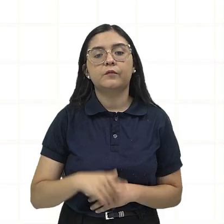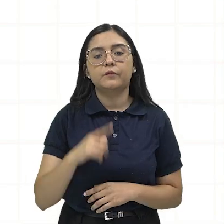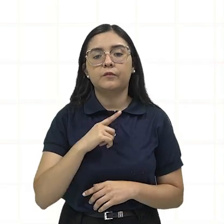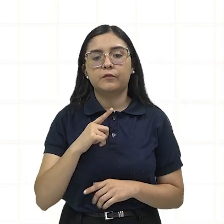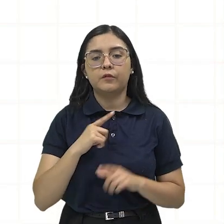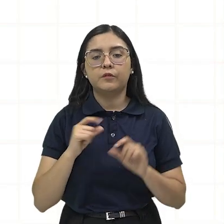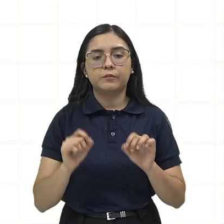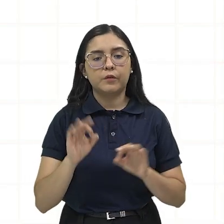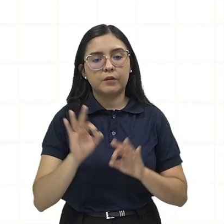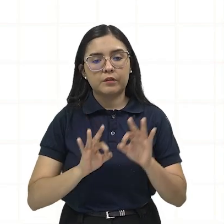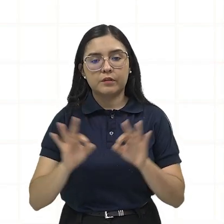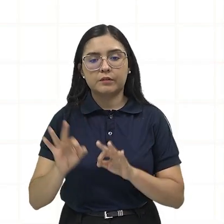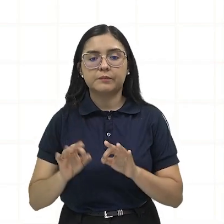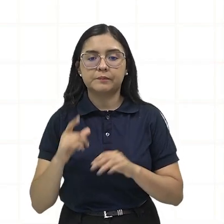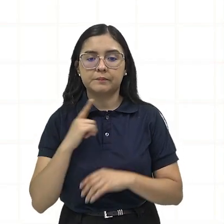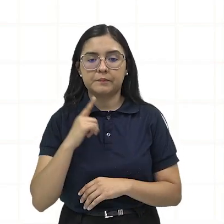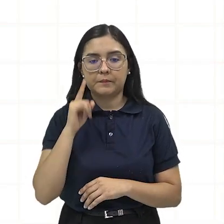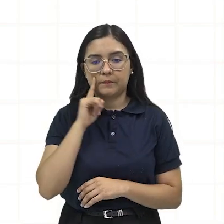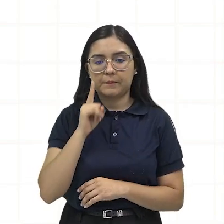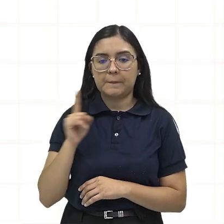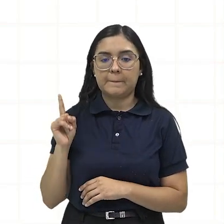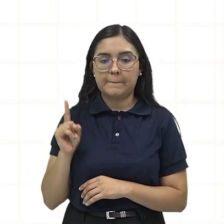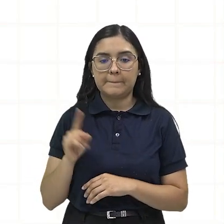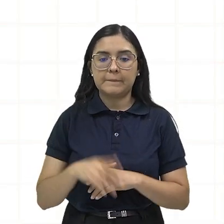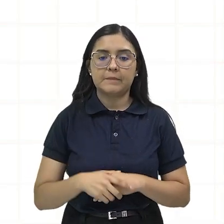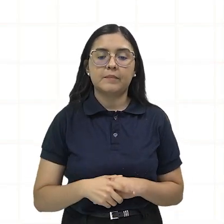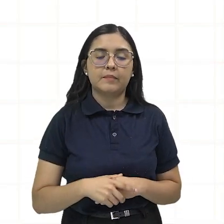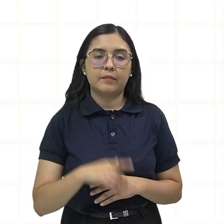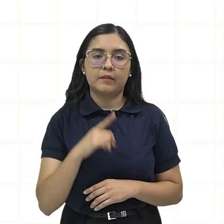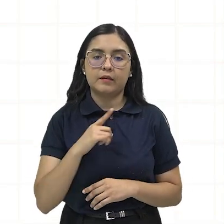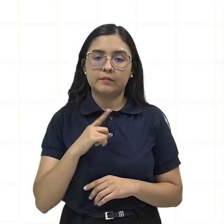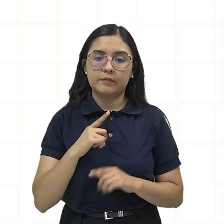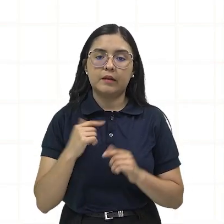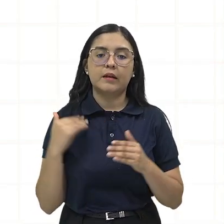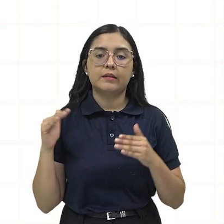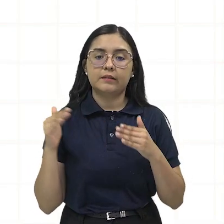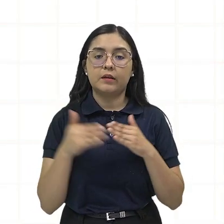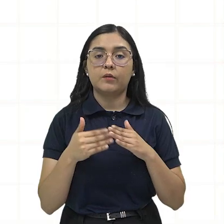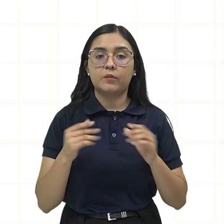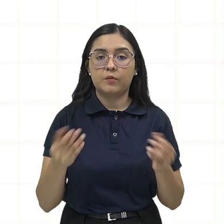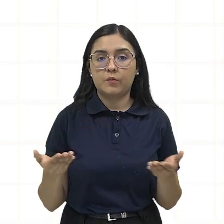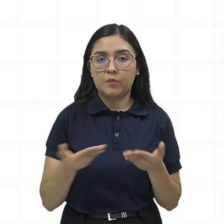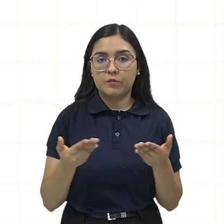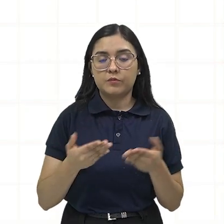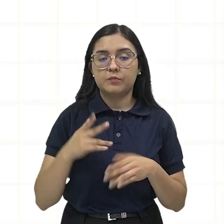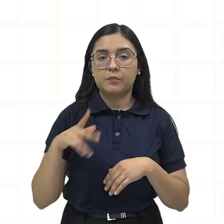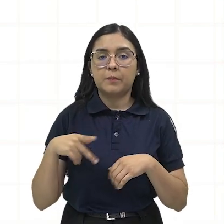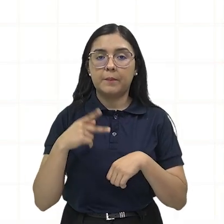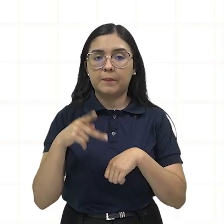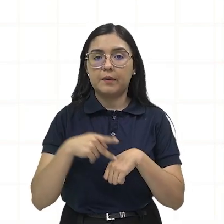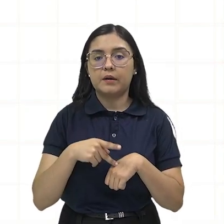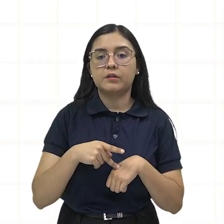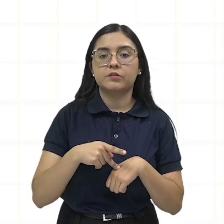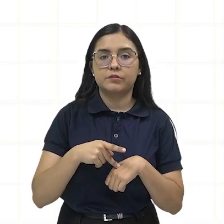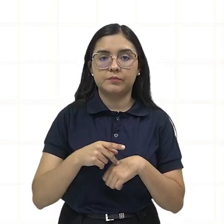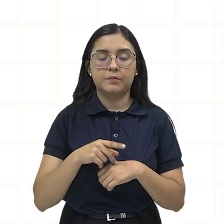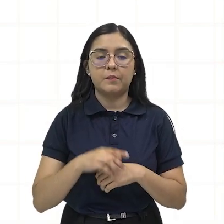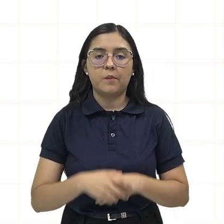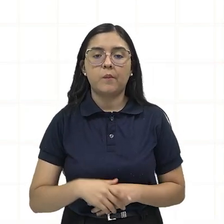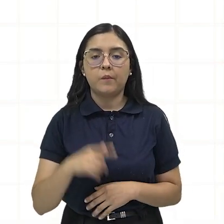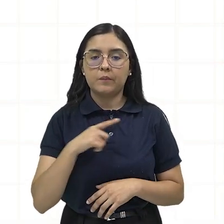divididos em estados menores até chegar ao país que a gente conhece hoje, um país de dimensões